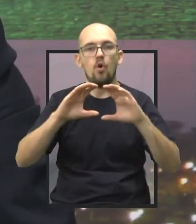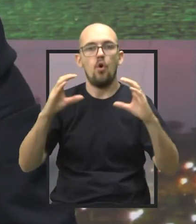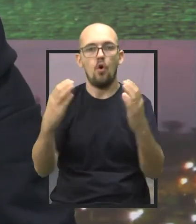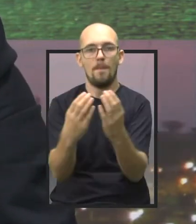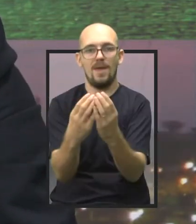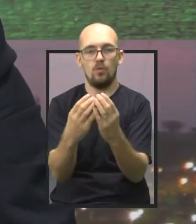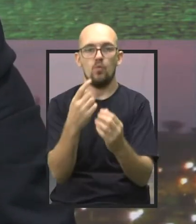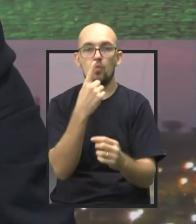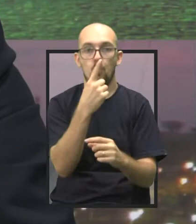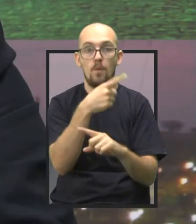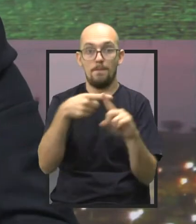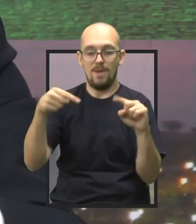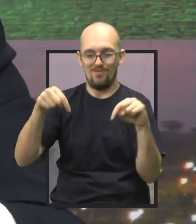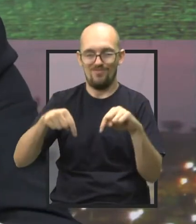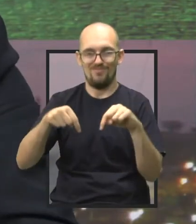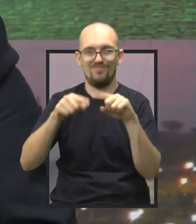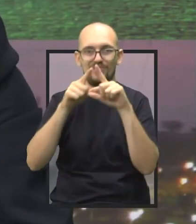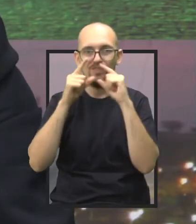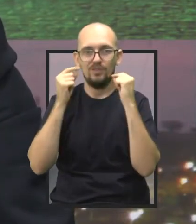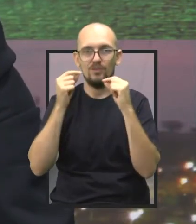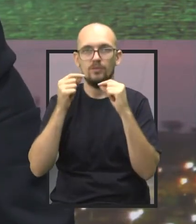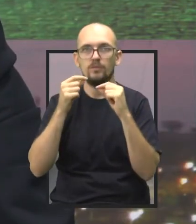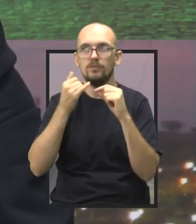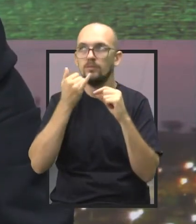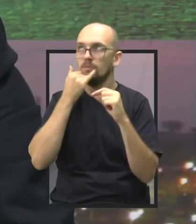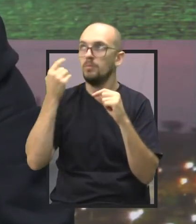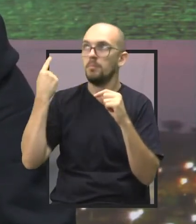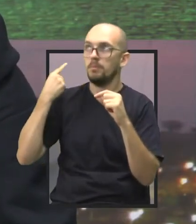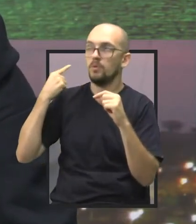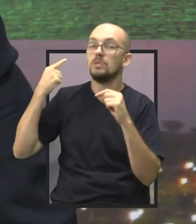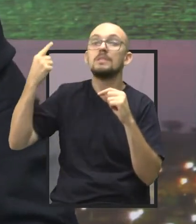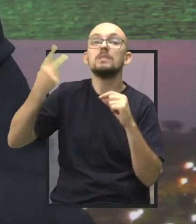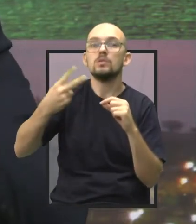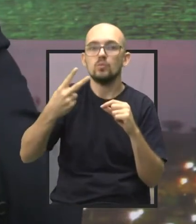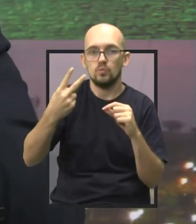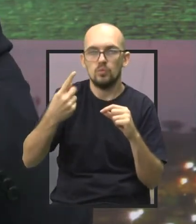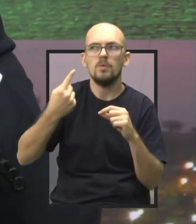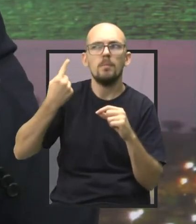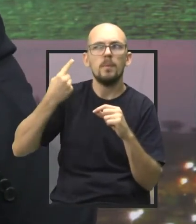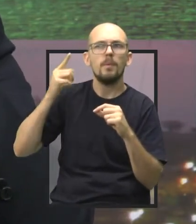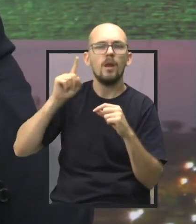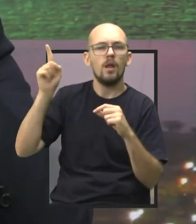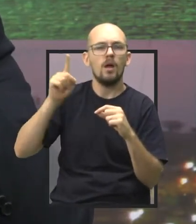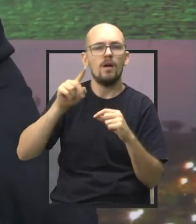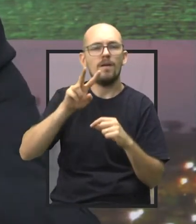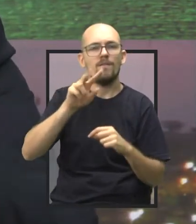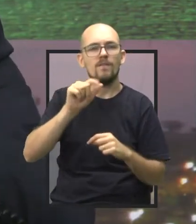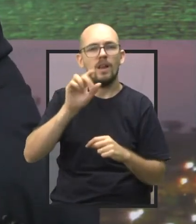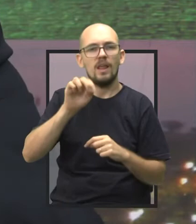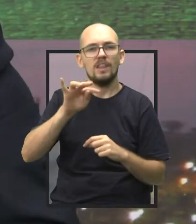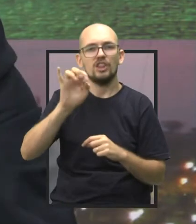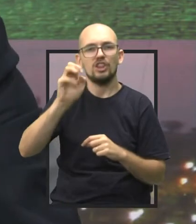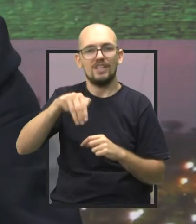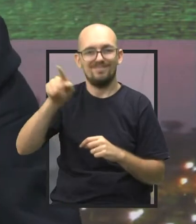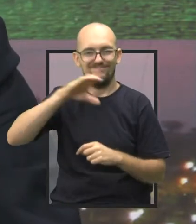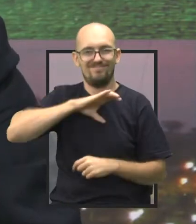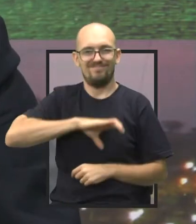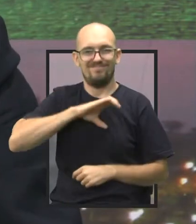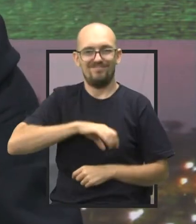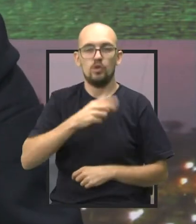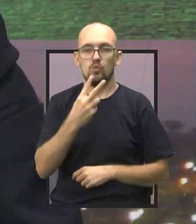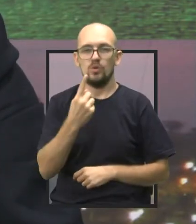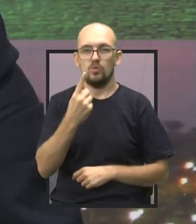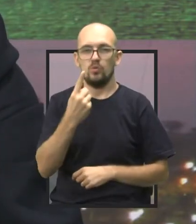foi o primeiro que eu lancei aqui em Jaú, o segundo que eu lancei aqui em Jaú. O primeiro foi lá no Geraldo Valentim, na Airosa, 241